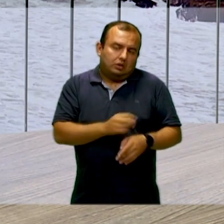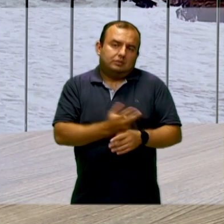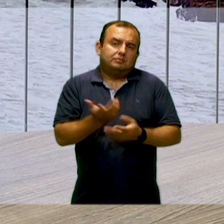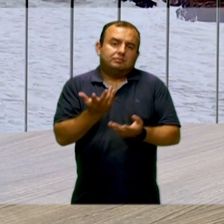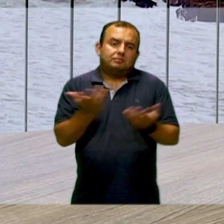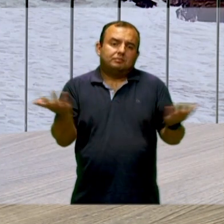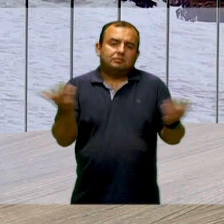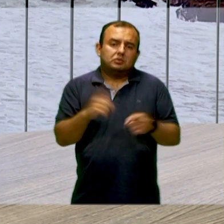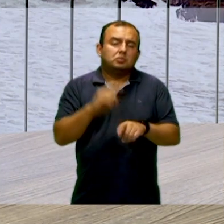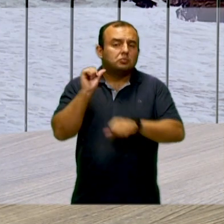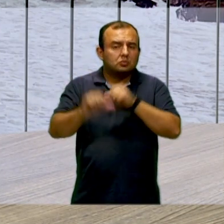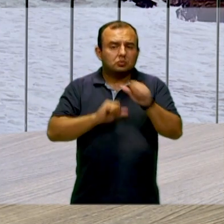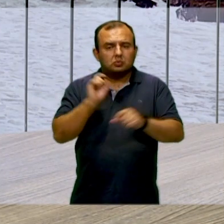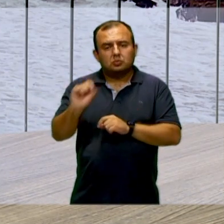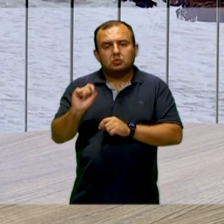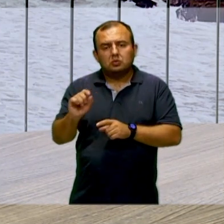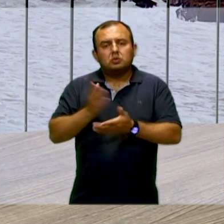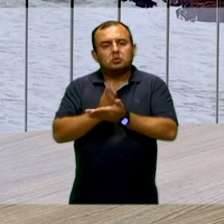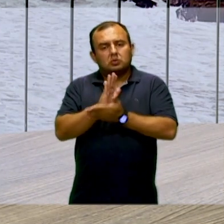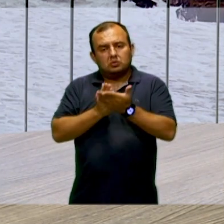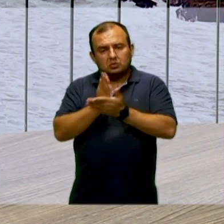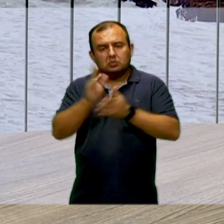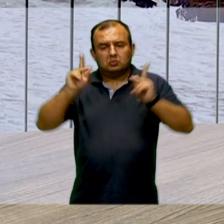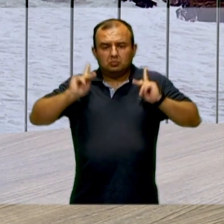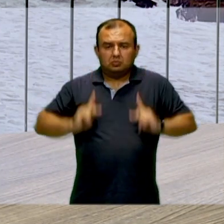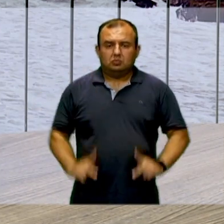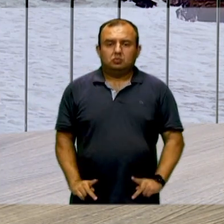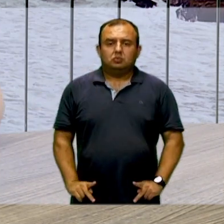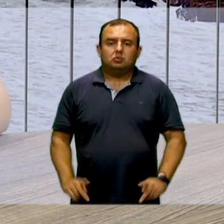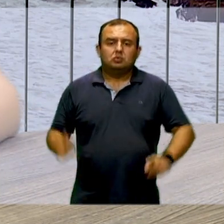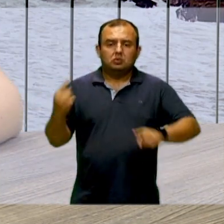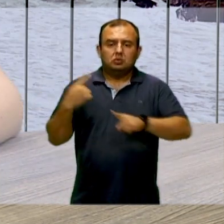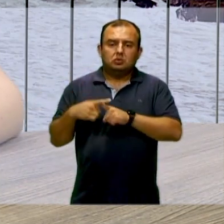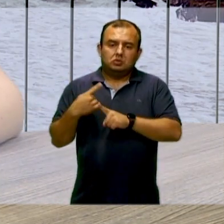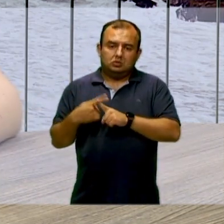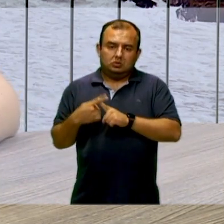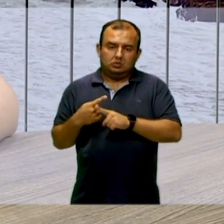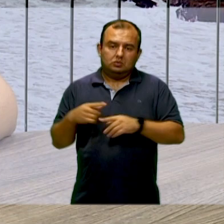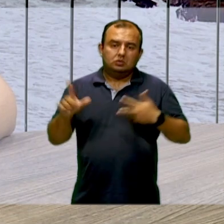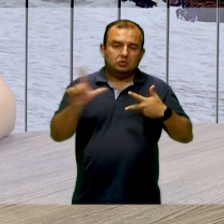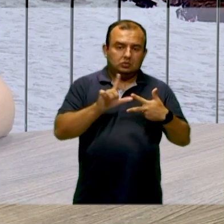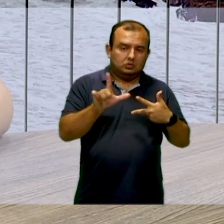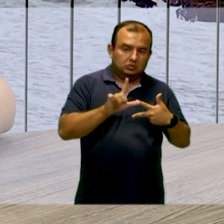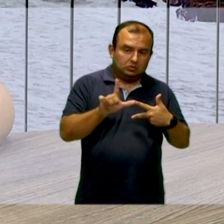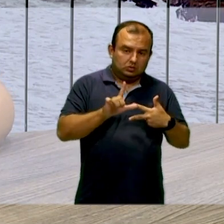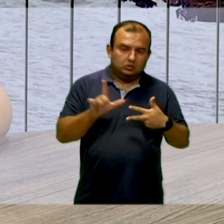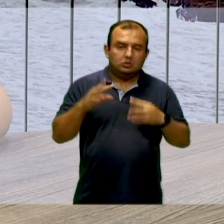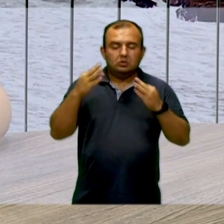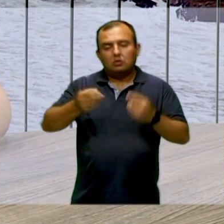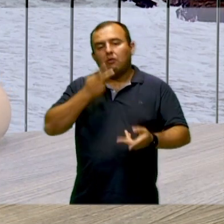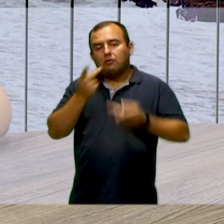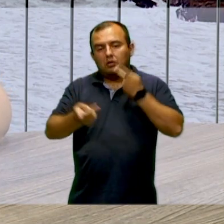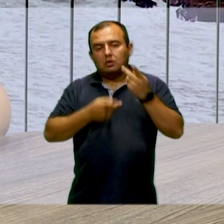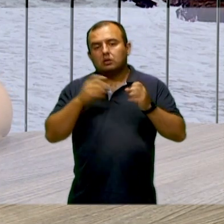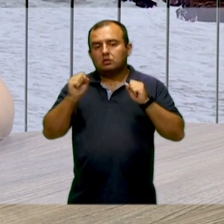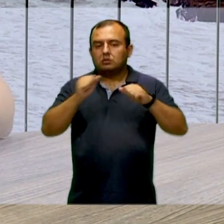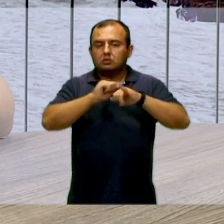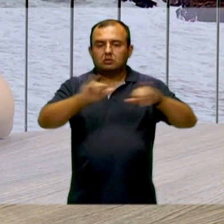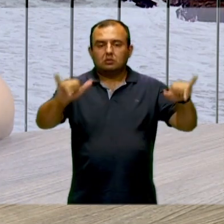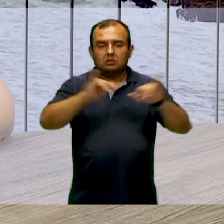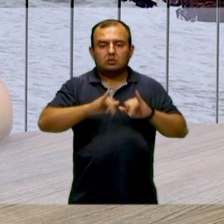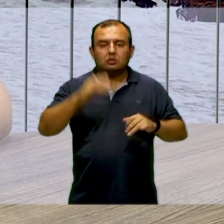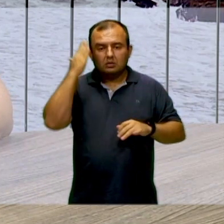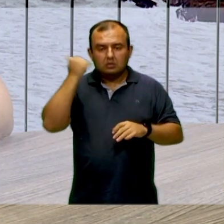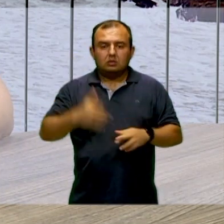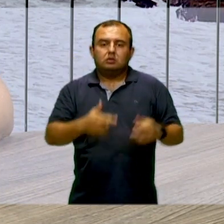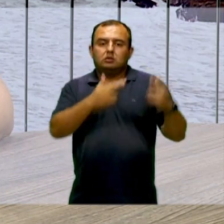tem mudado um pouco e tem me incomodado é a postura, né? Porque quando a gente está no Legislativo, tudo que a gente fala, tudo que a gente publica, a gente sabe